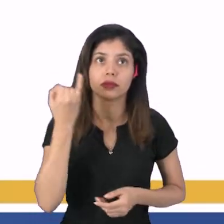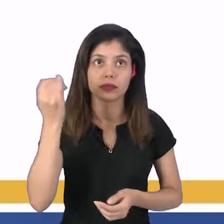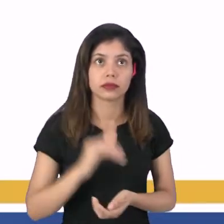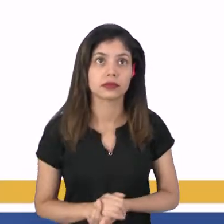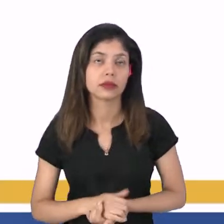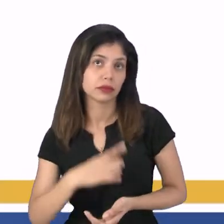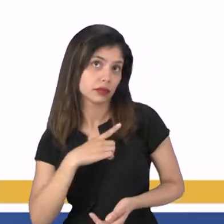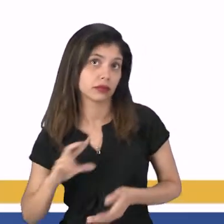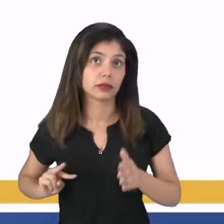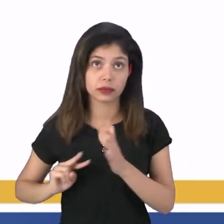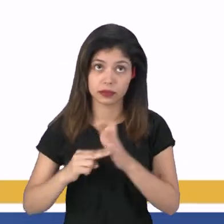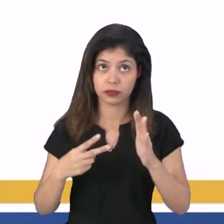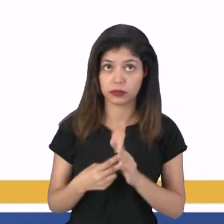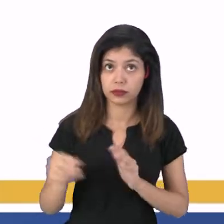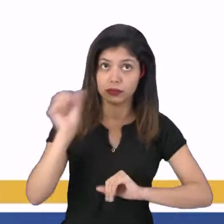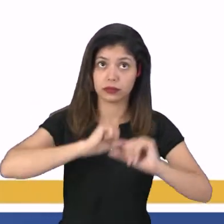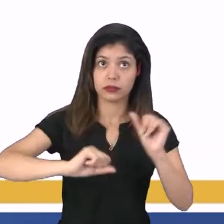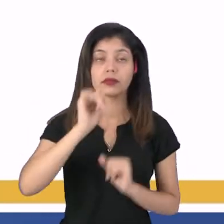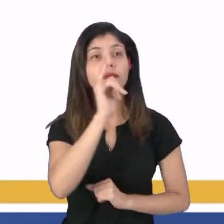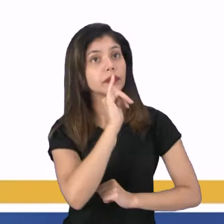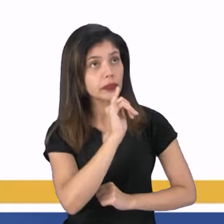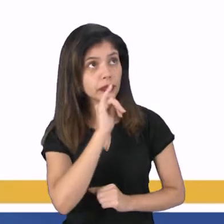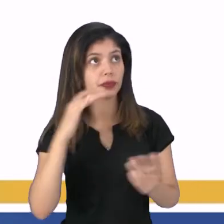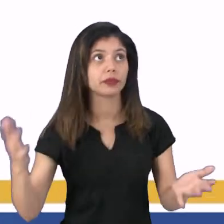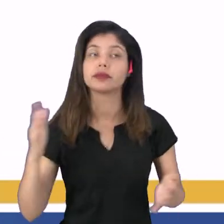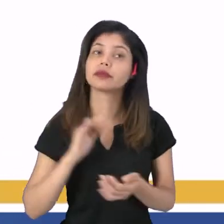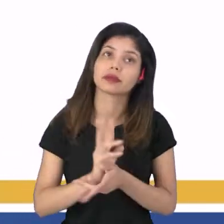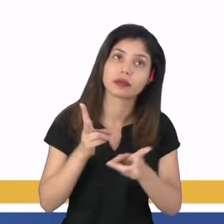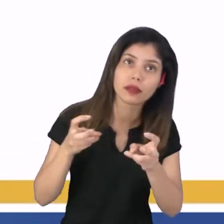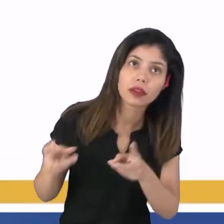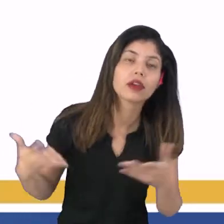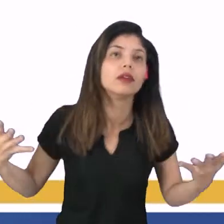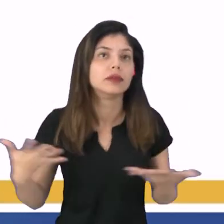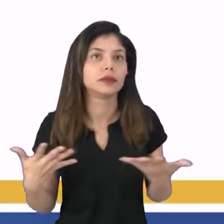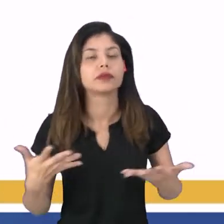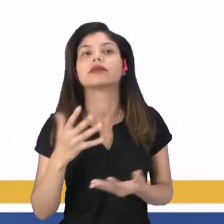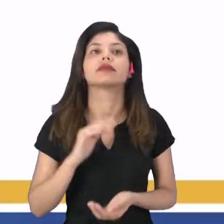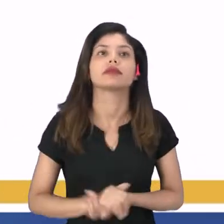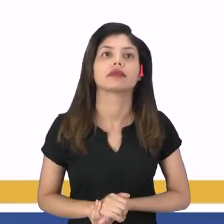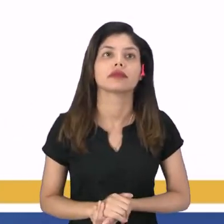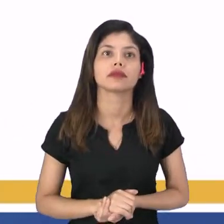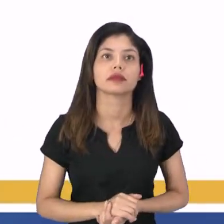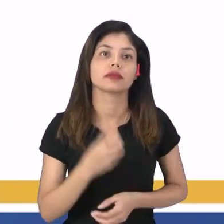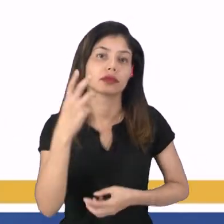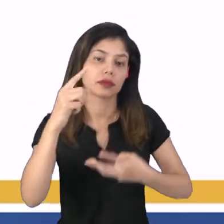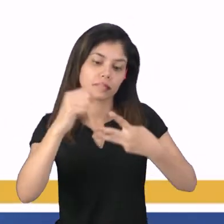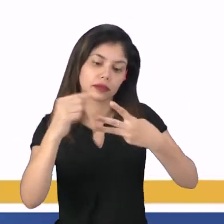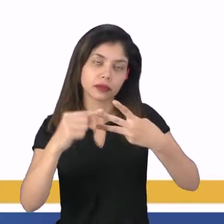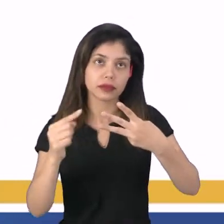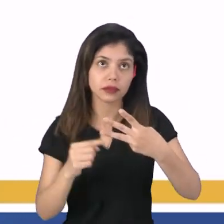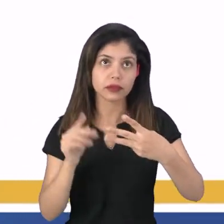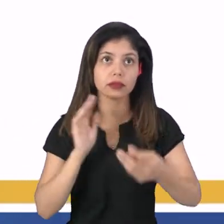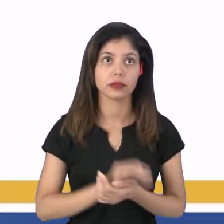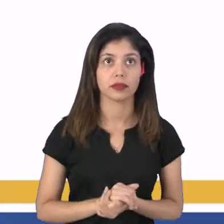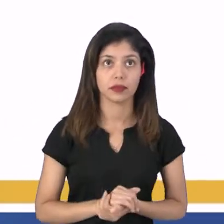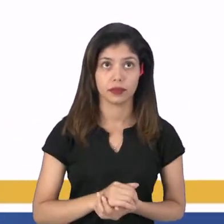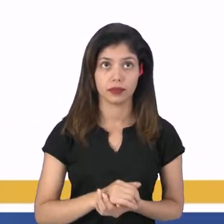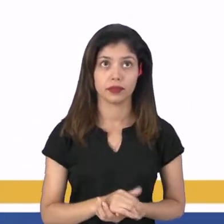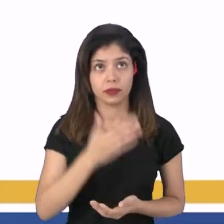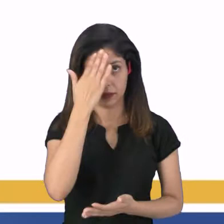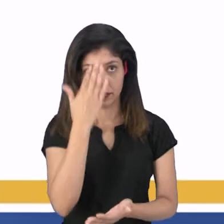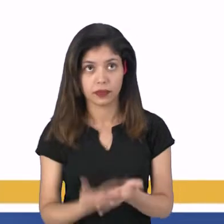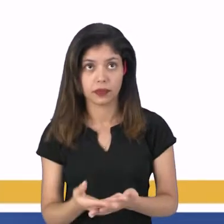primitiva, que tem o seu significado alterado. E aí a gente vai perceber agora no exemplo, que a gente tem três palavras primitivas, que é o